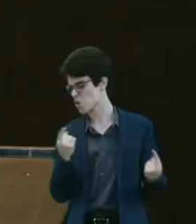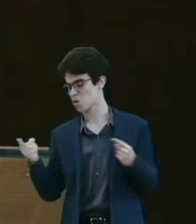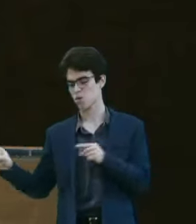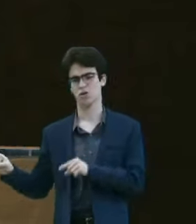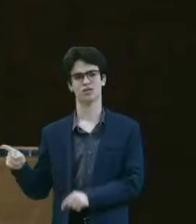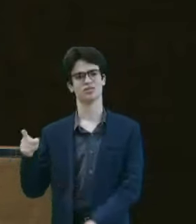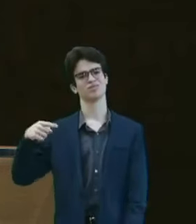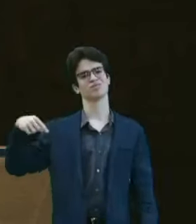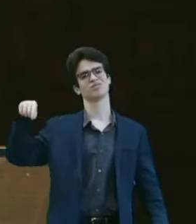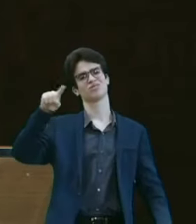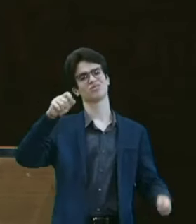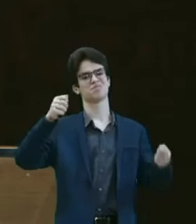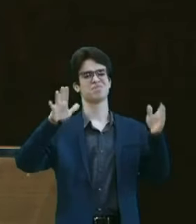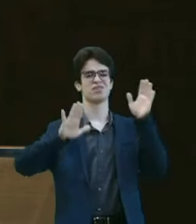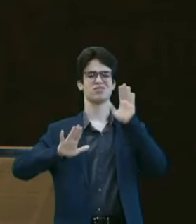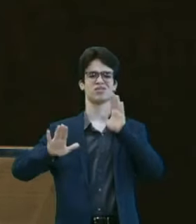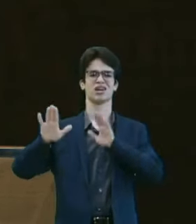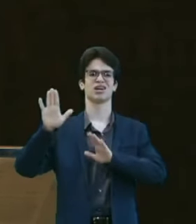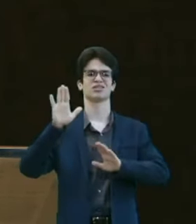Cuidado.